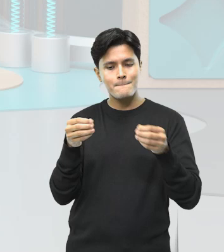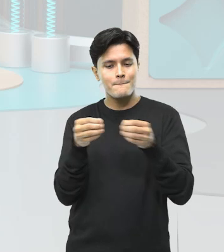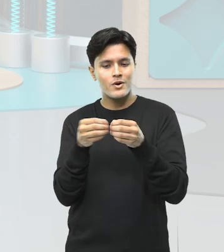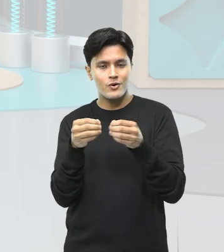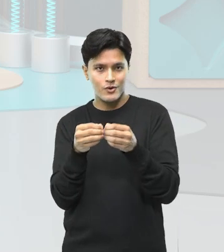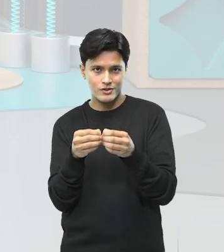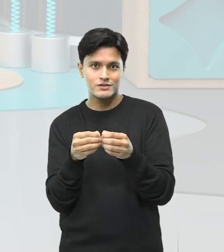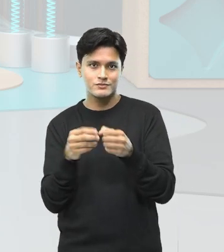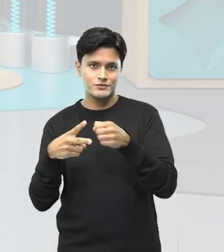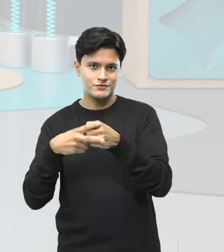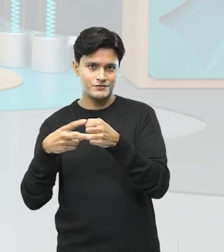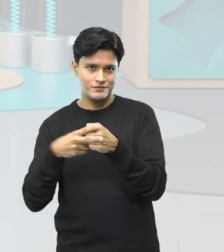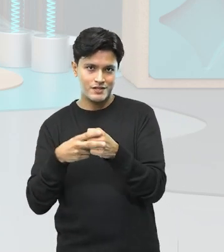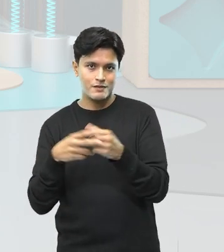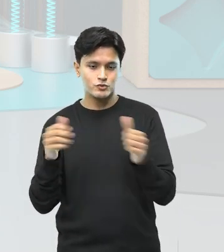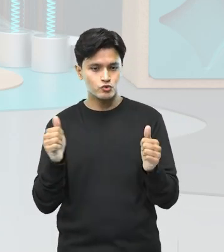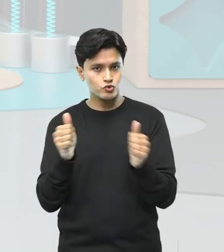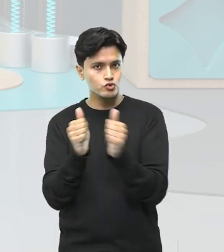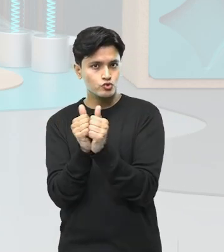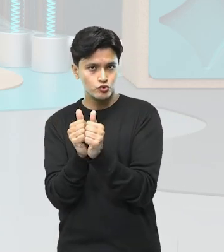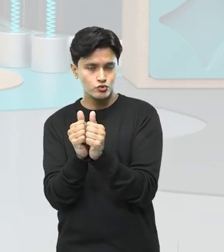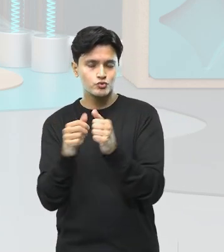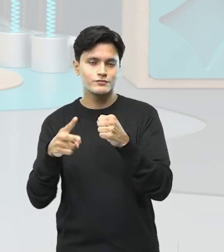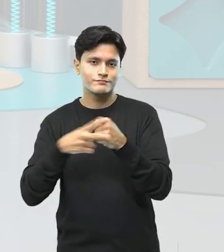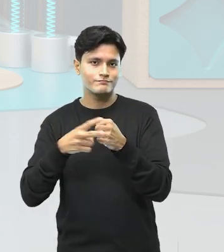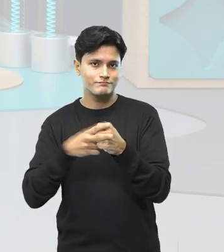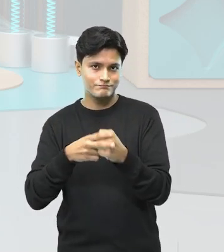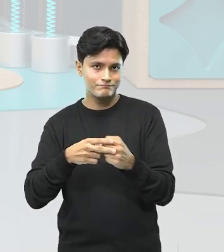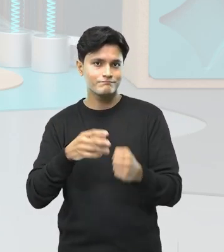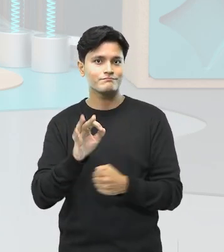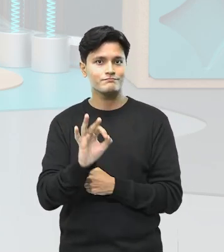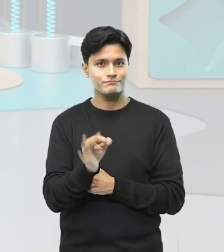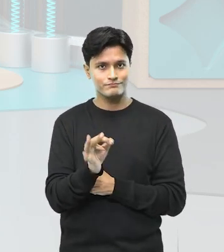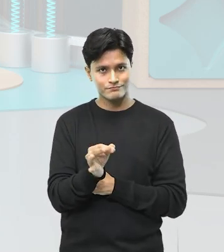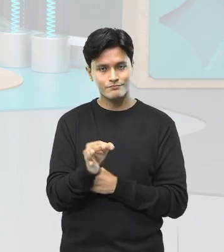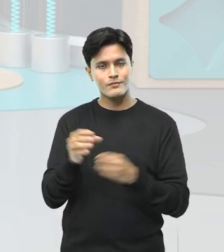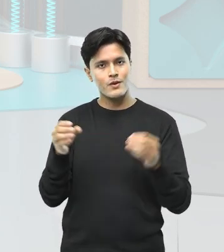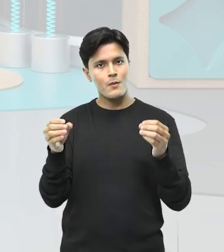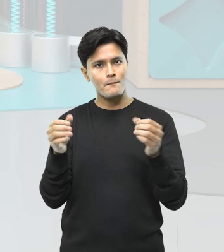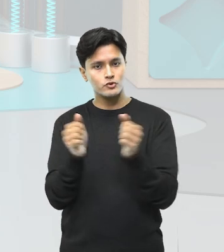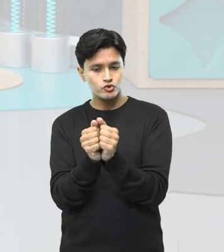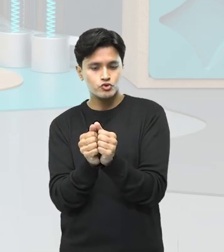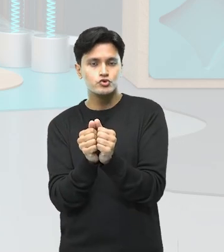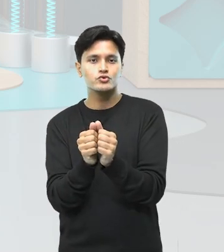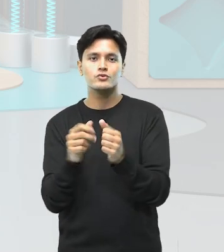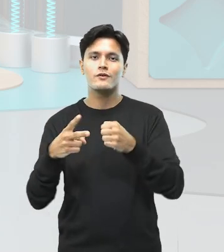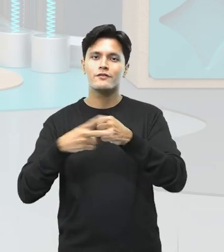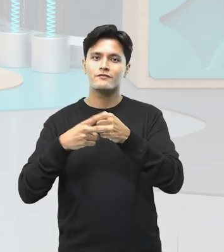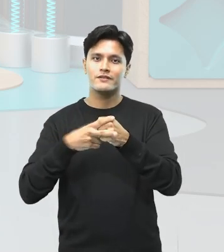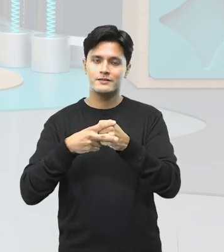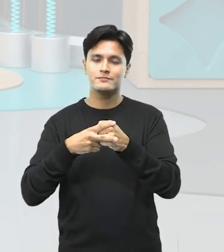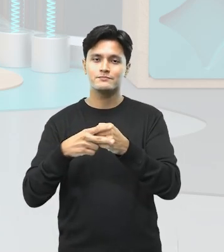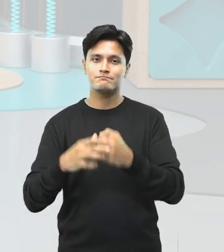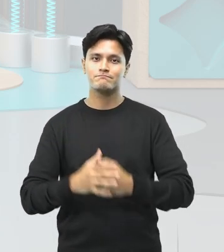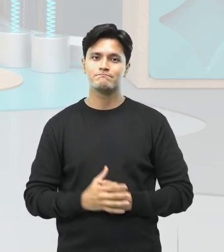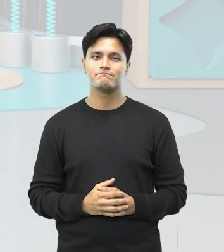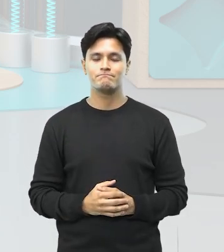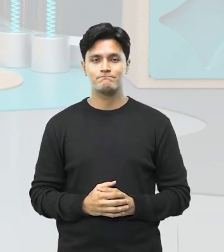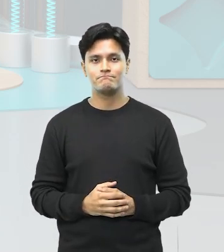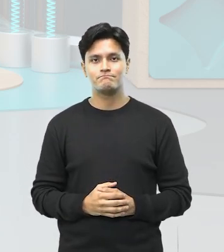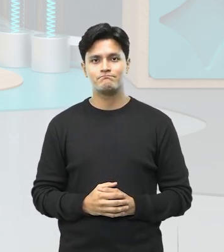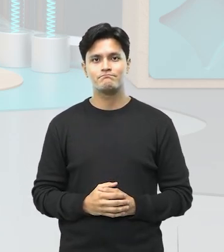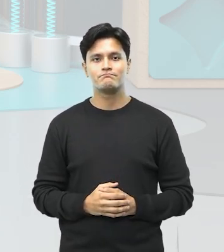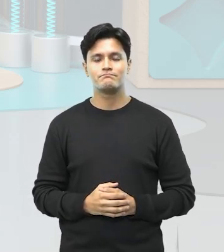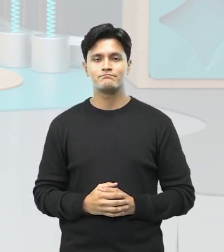verbo. A palavra advérbio, então, significa isso, né, um termo ali que está próximo ao nosso verbo, né, o